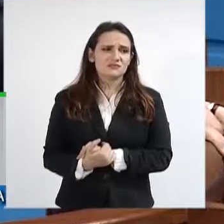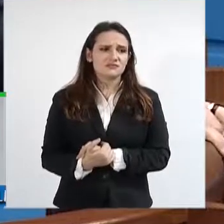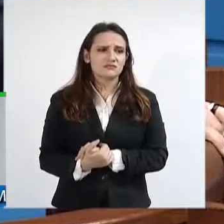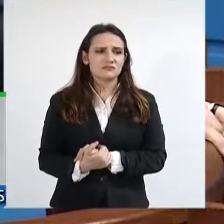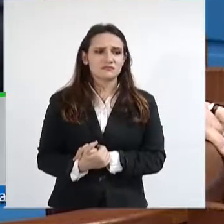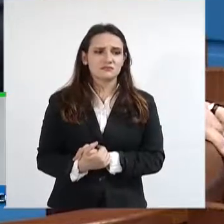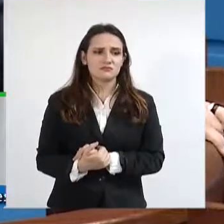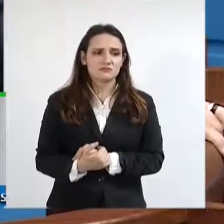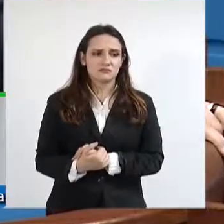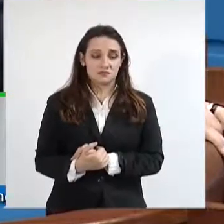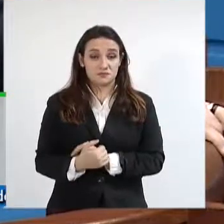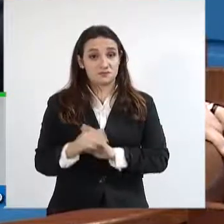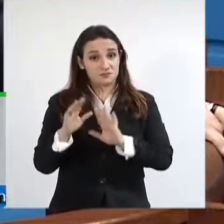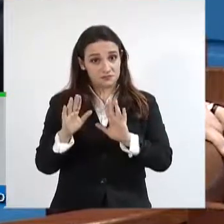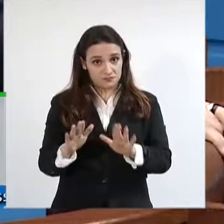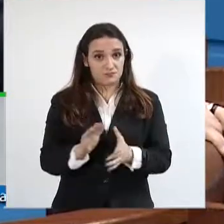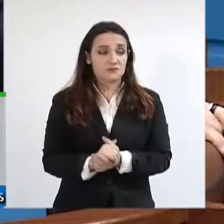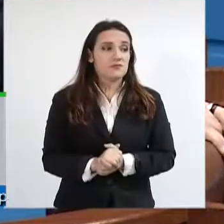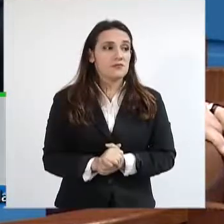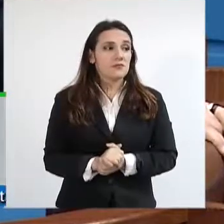O governo